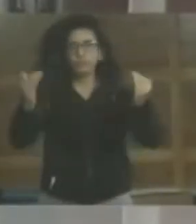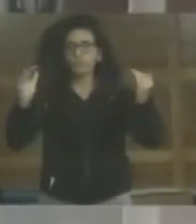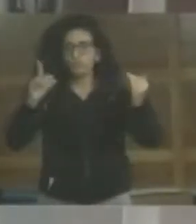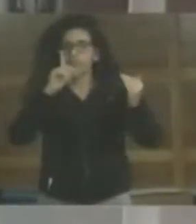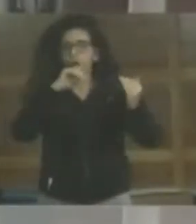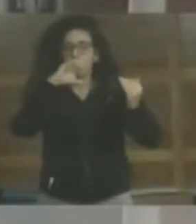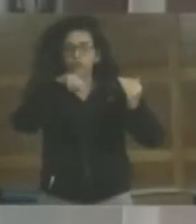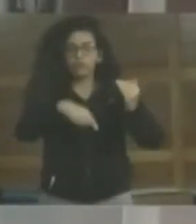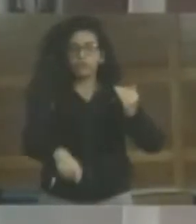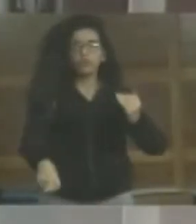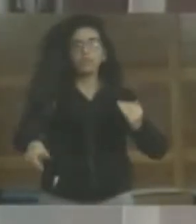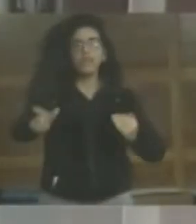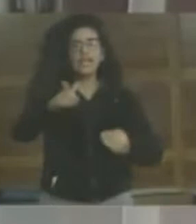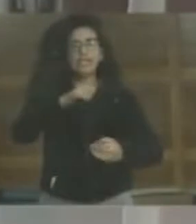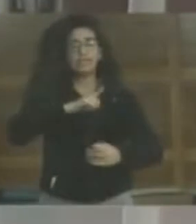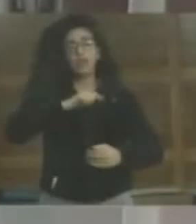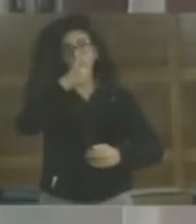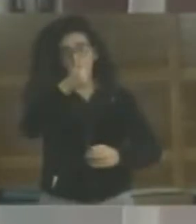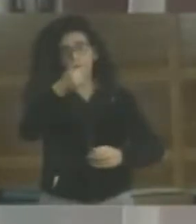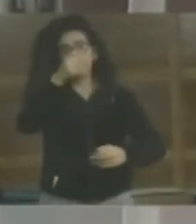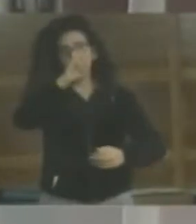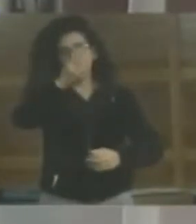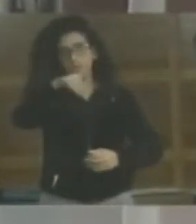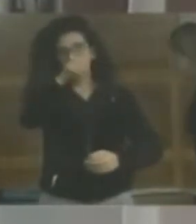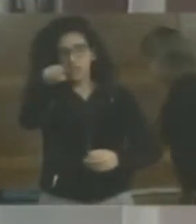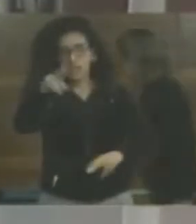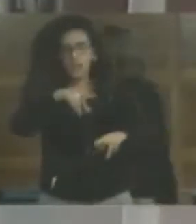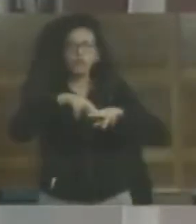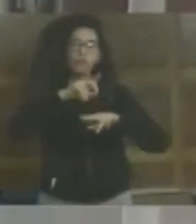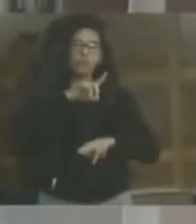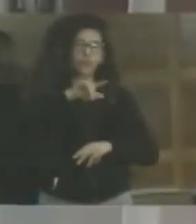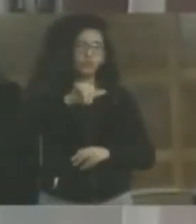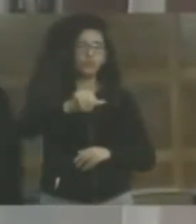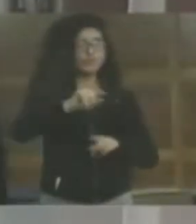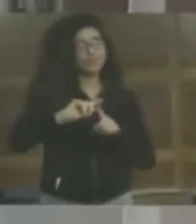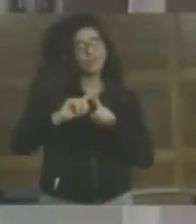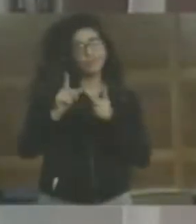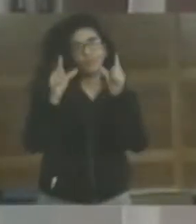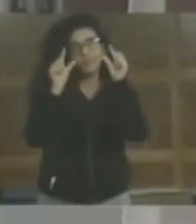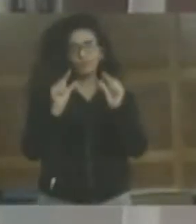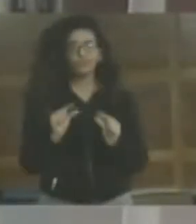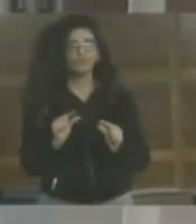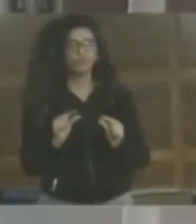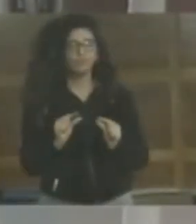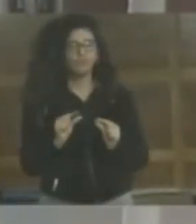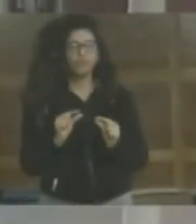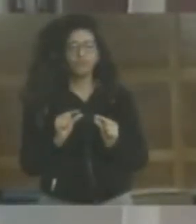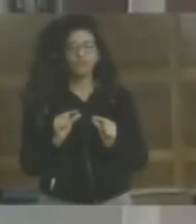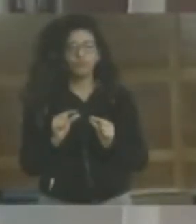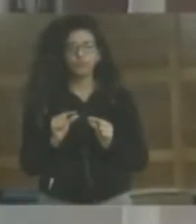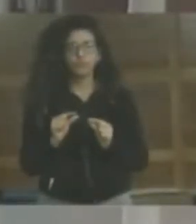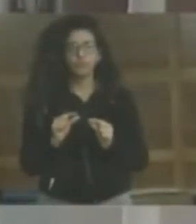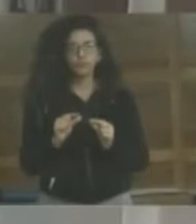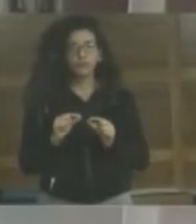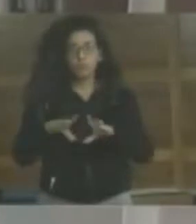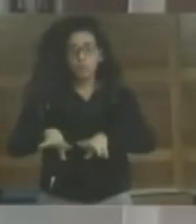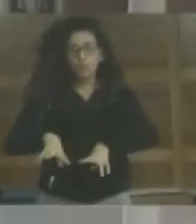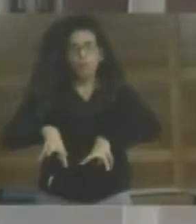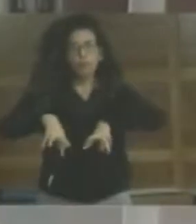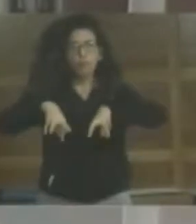tem um volume de 1 milhão de litros por dia, do jeito que ela está, só que é pouco, né? Dragando, ela